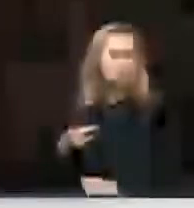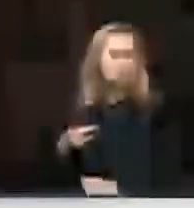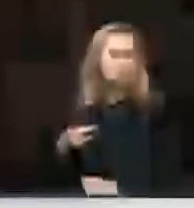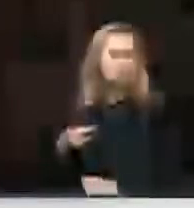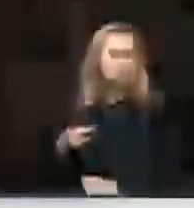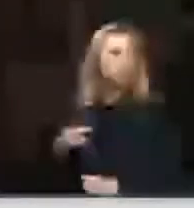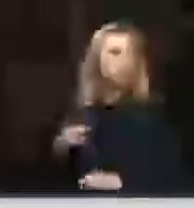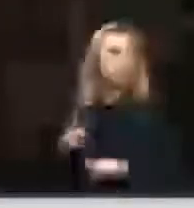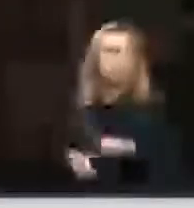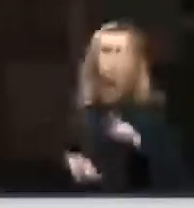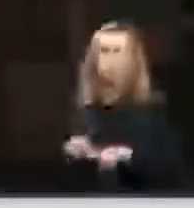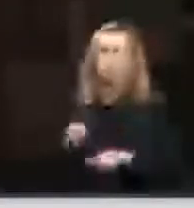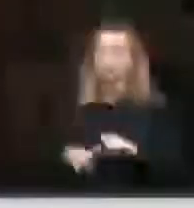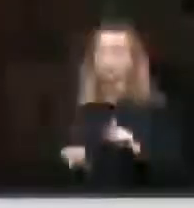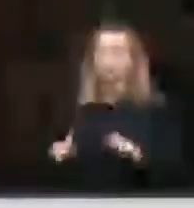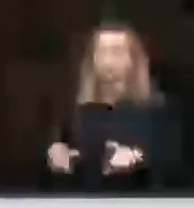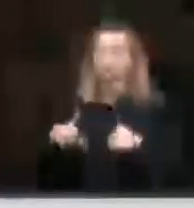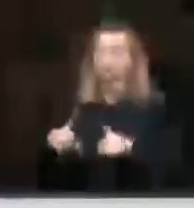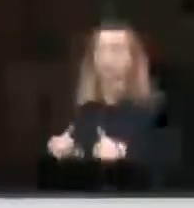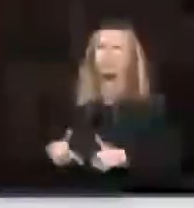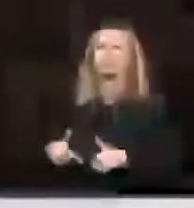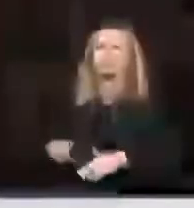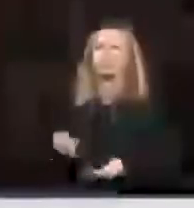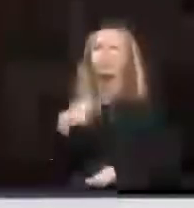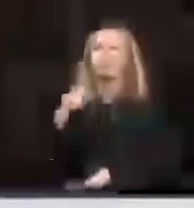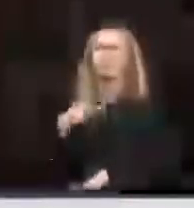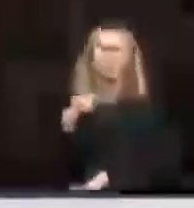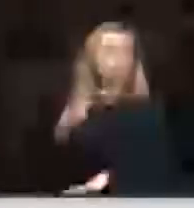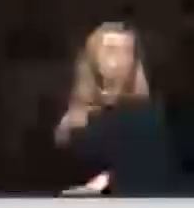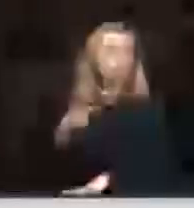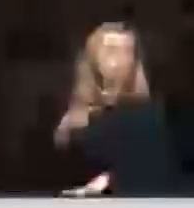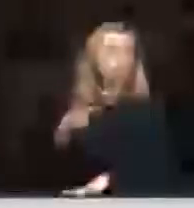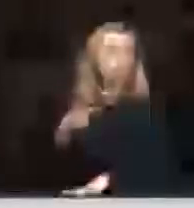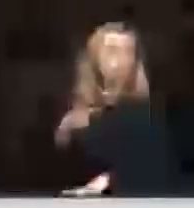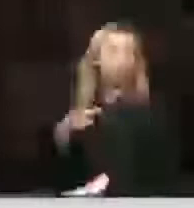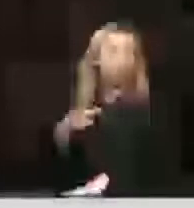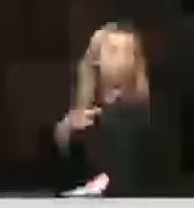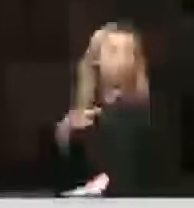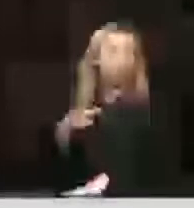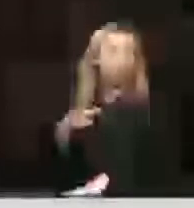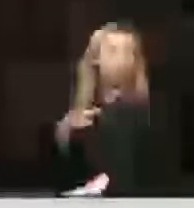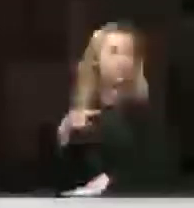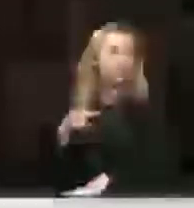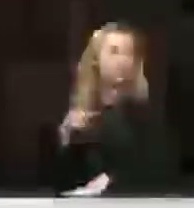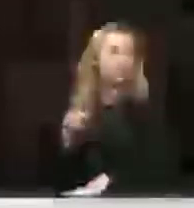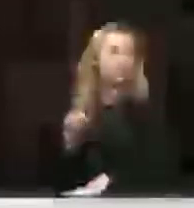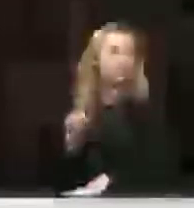o que estava em jogo era a liberdade de imprensa,